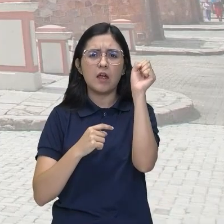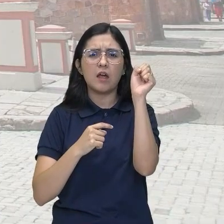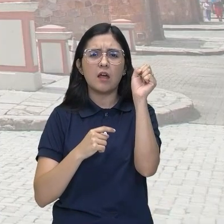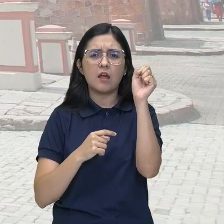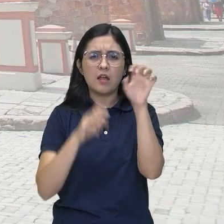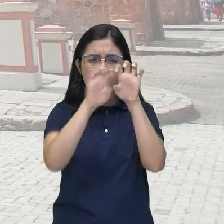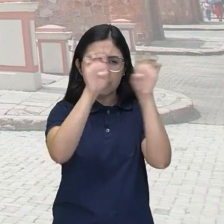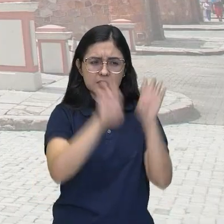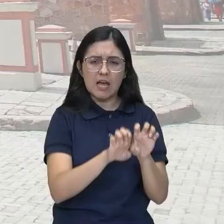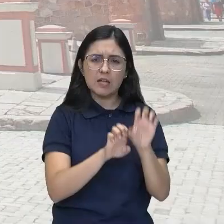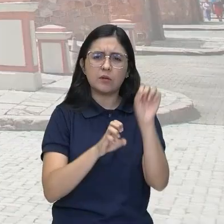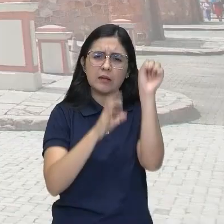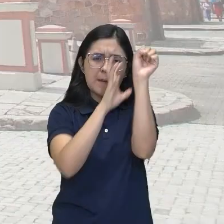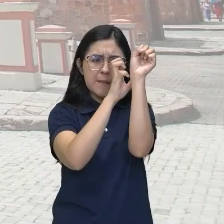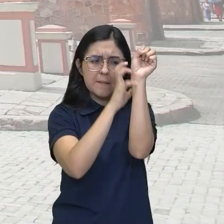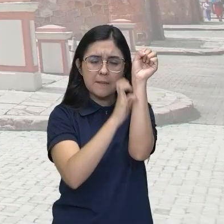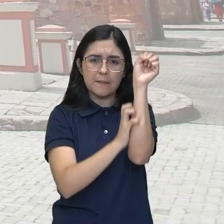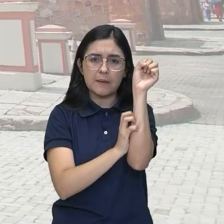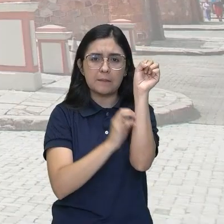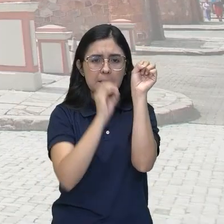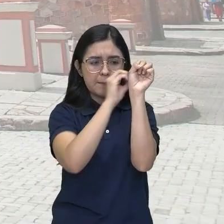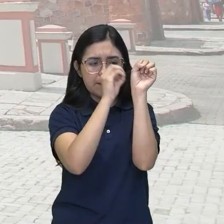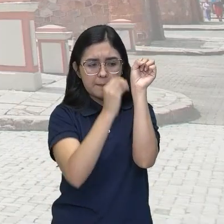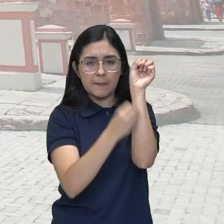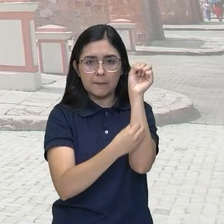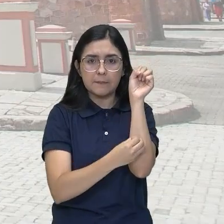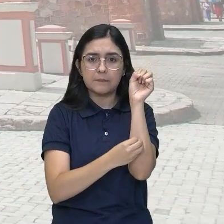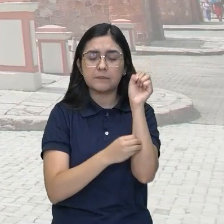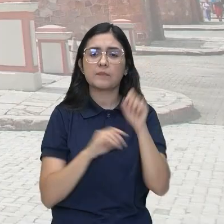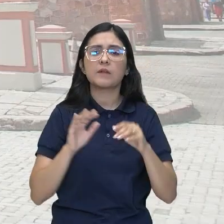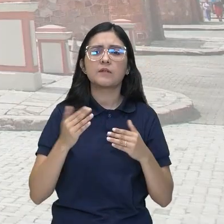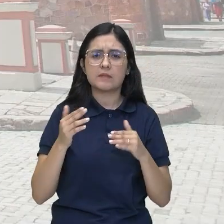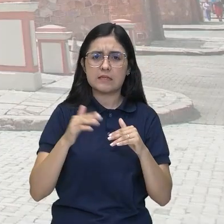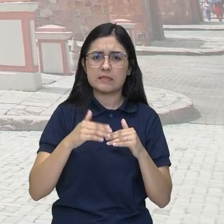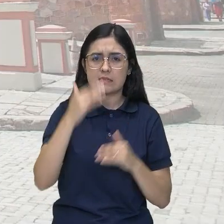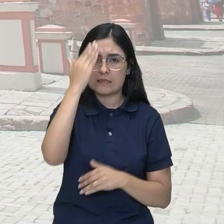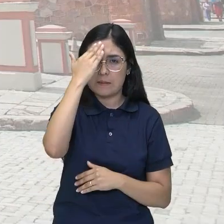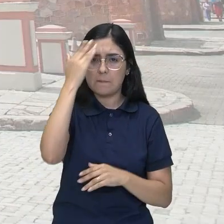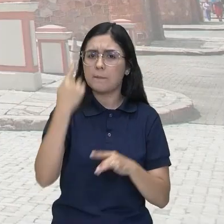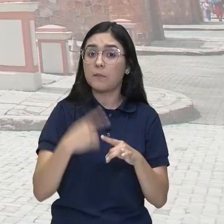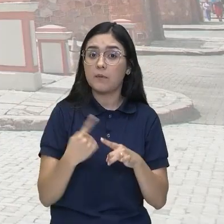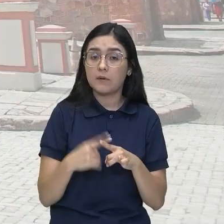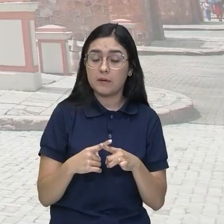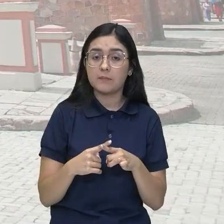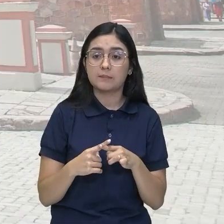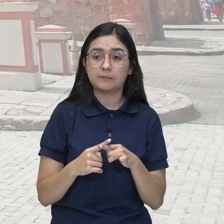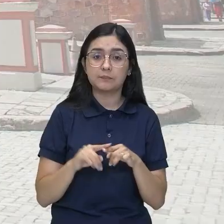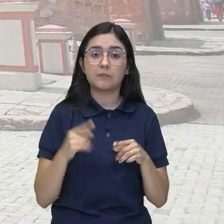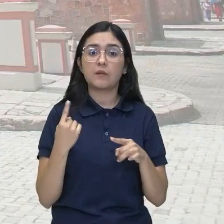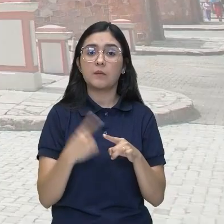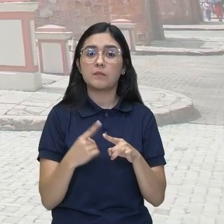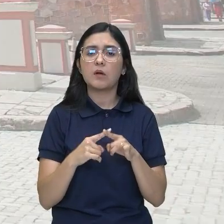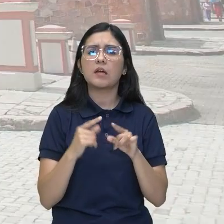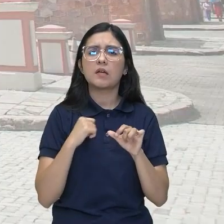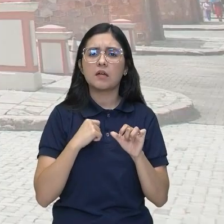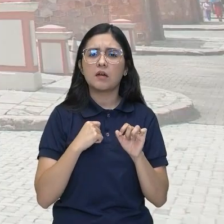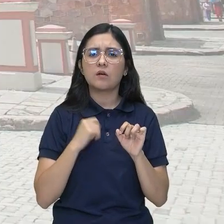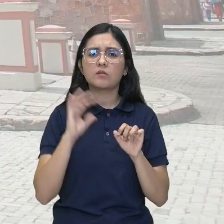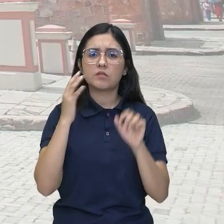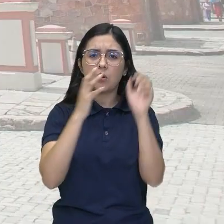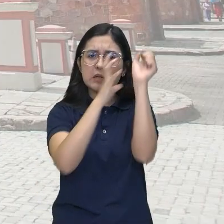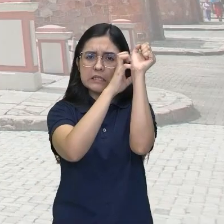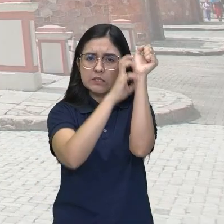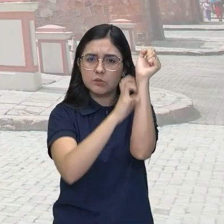nessa estátua, nessa imagem. Sabe quem causou isso daí? Essa alteração, né,